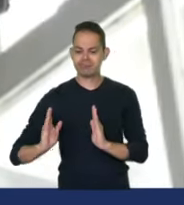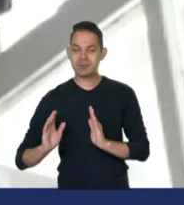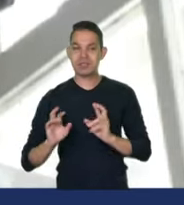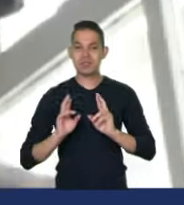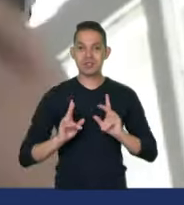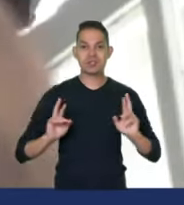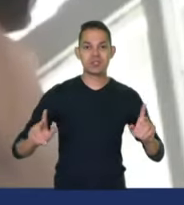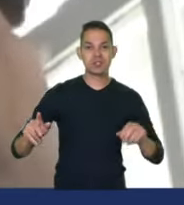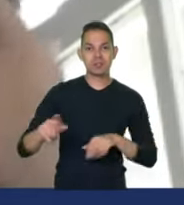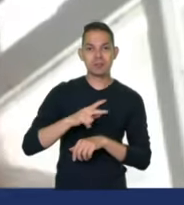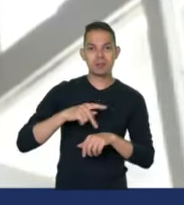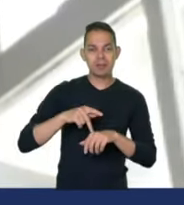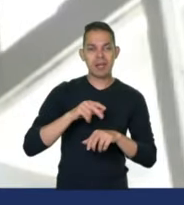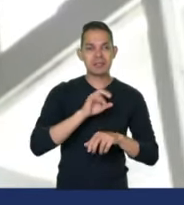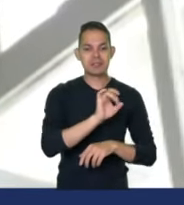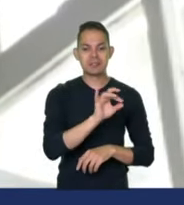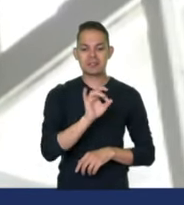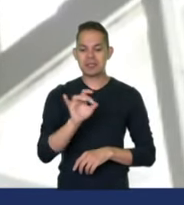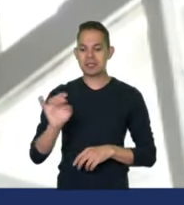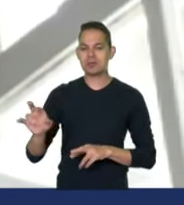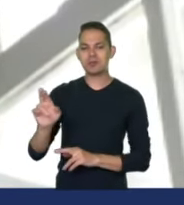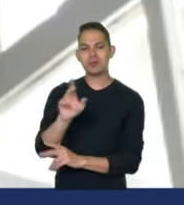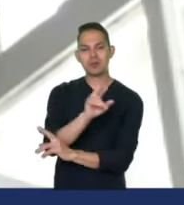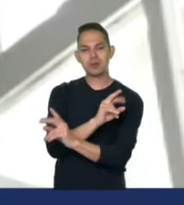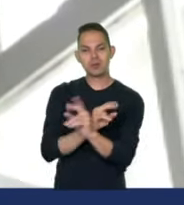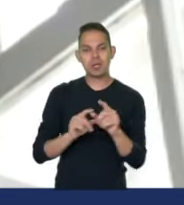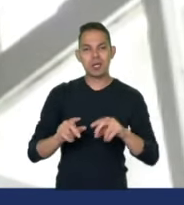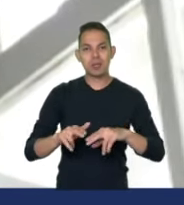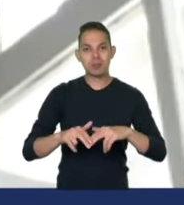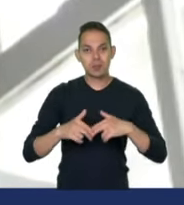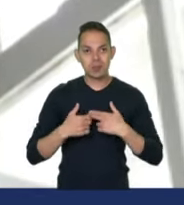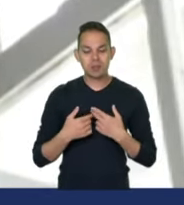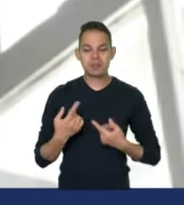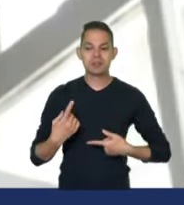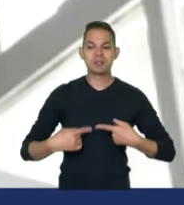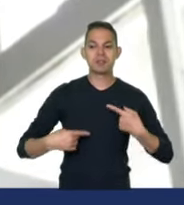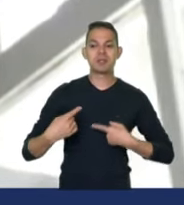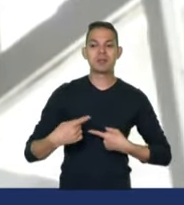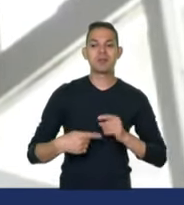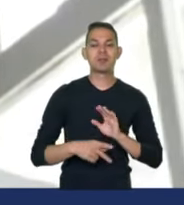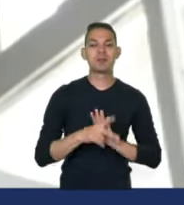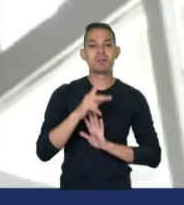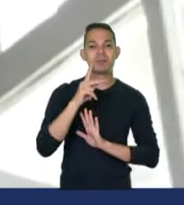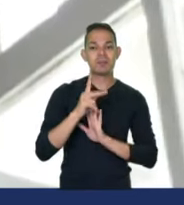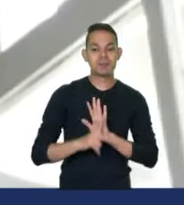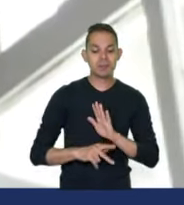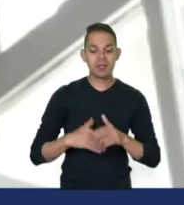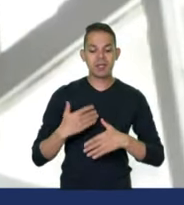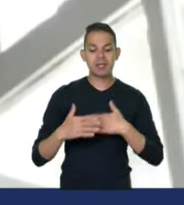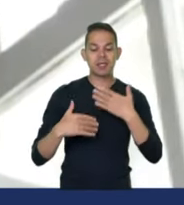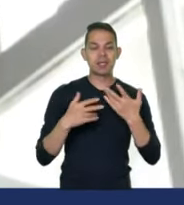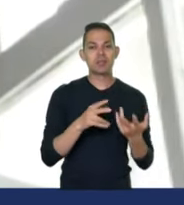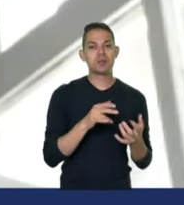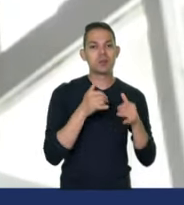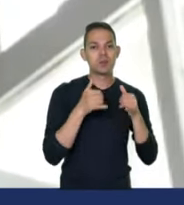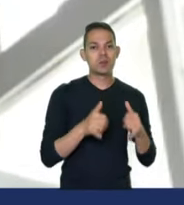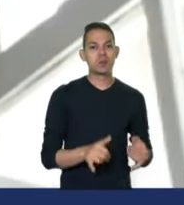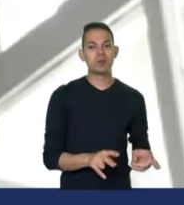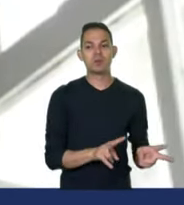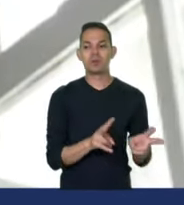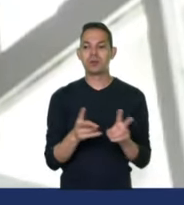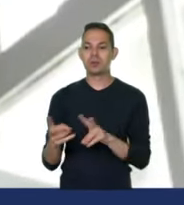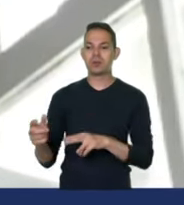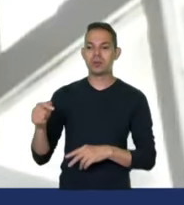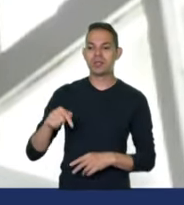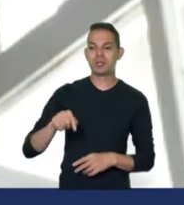país. E é por isso que a gente precisa debater qual o plano de desenvolvimento de transição energética do Brasil.